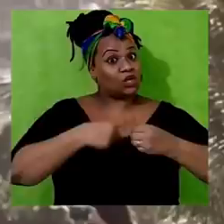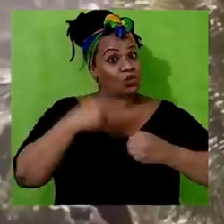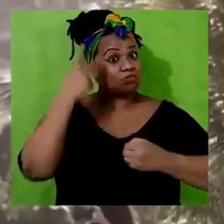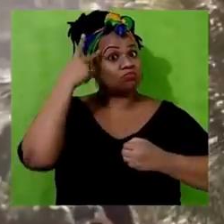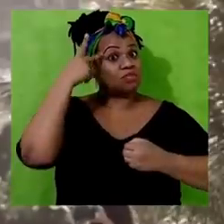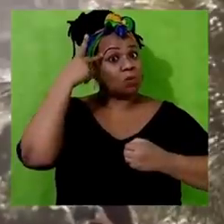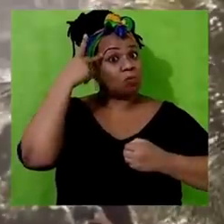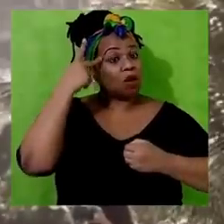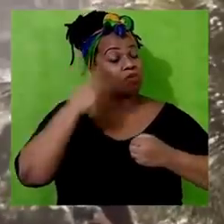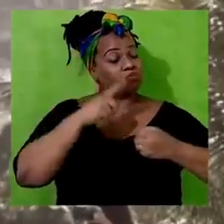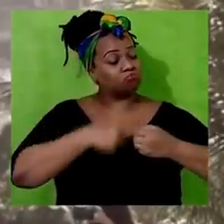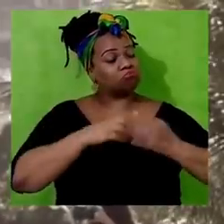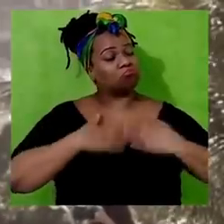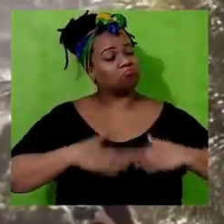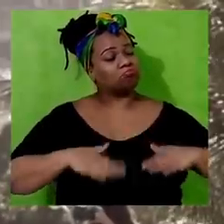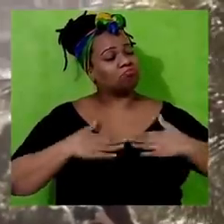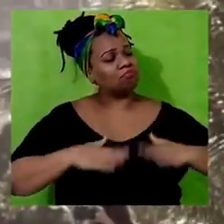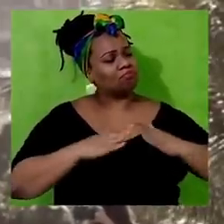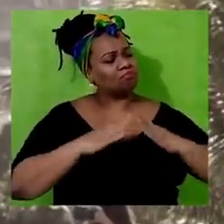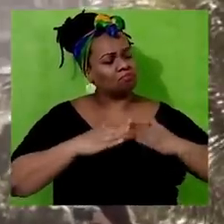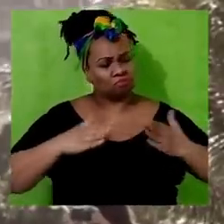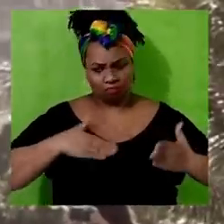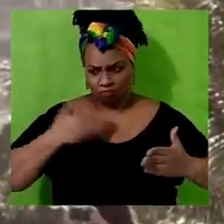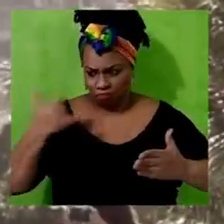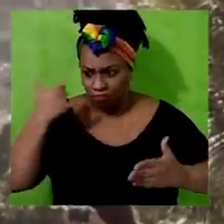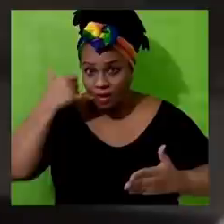morava em São José do Rio Preto, e